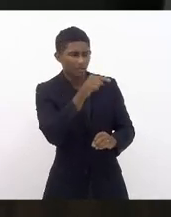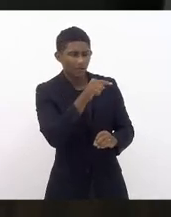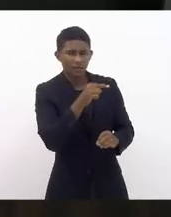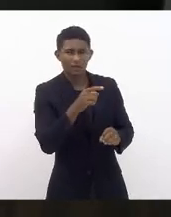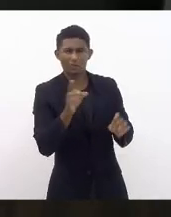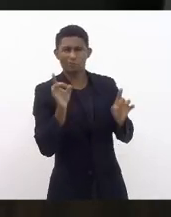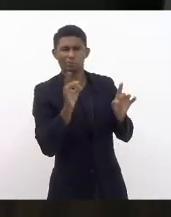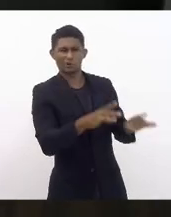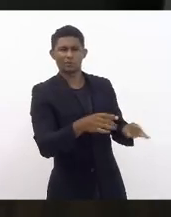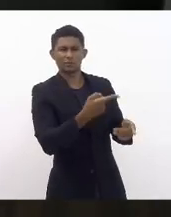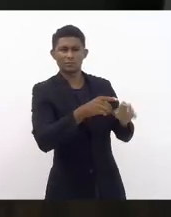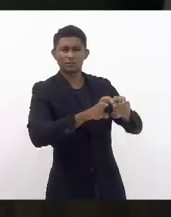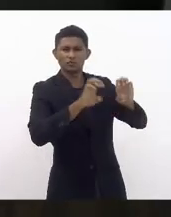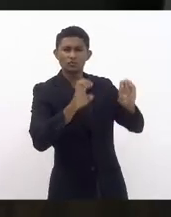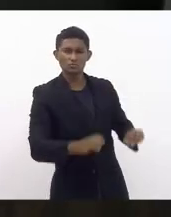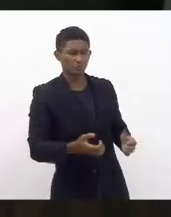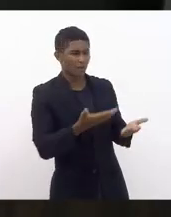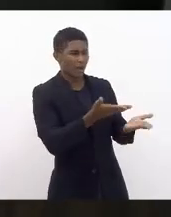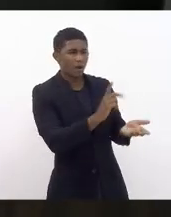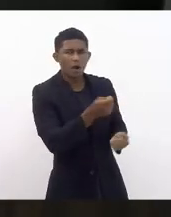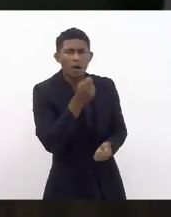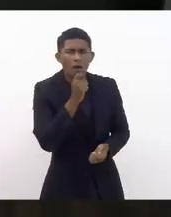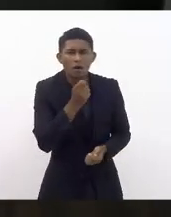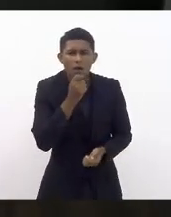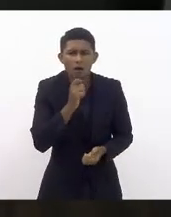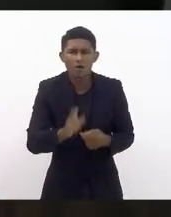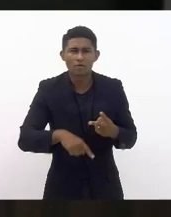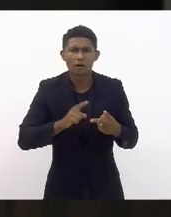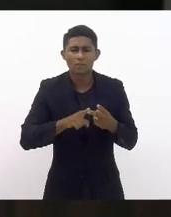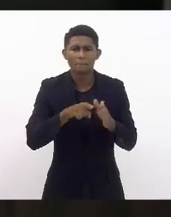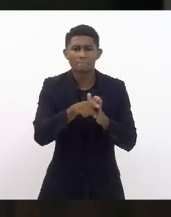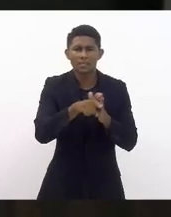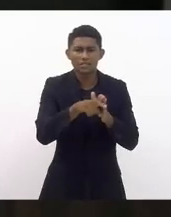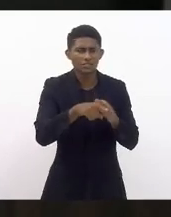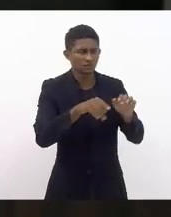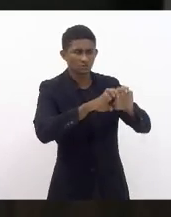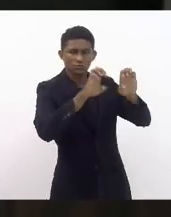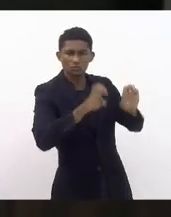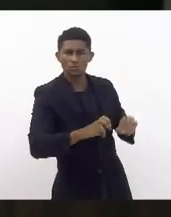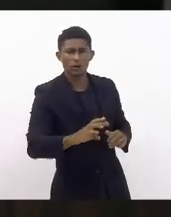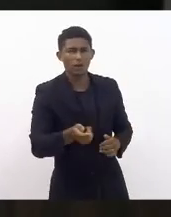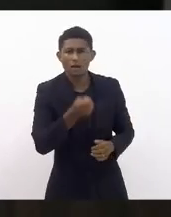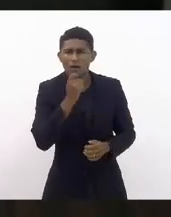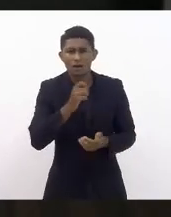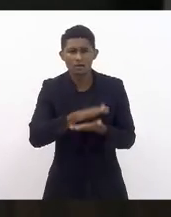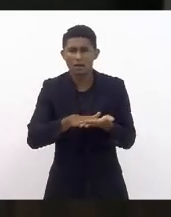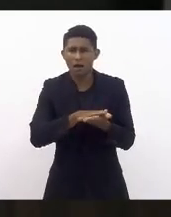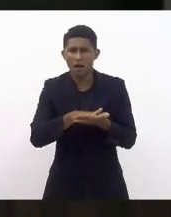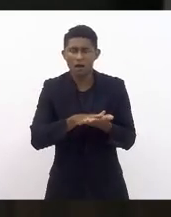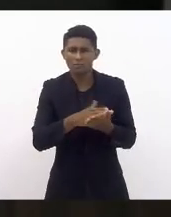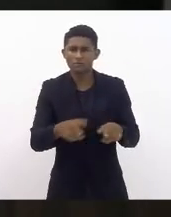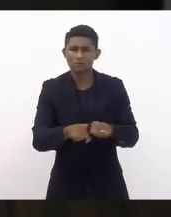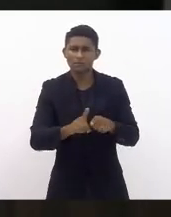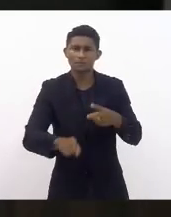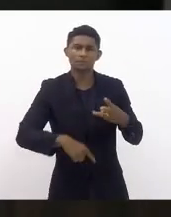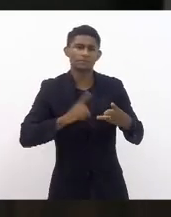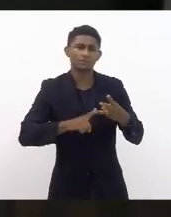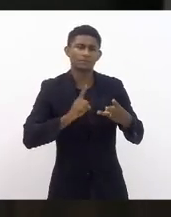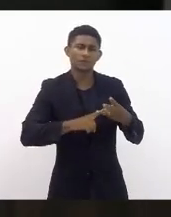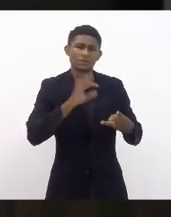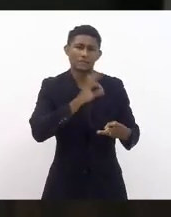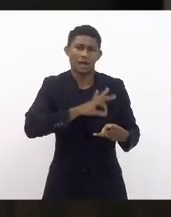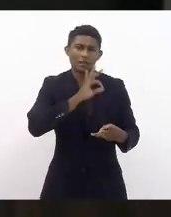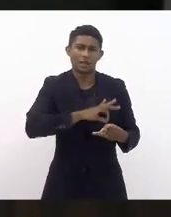administrativa, sem estrutura de pesquisas e com um salário diferente da